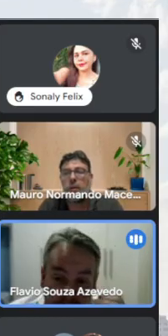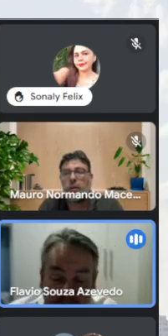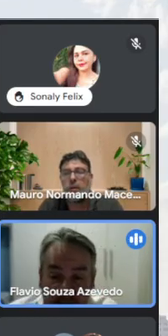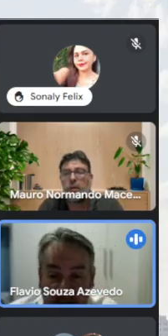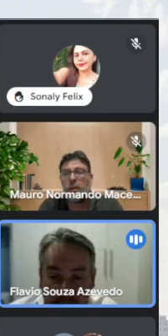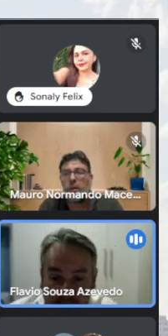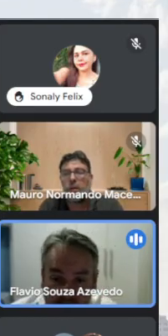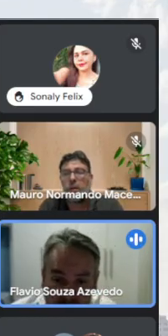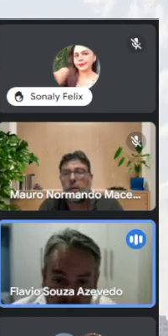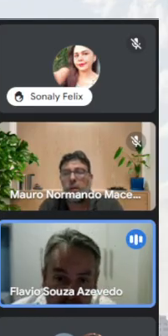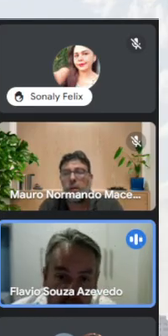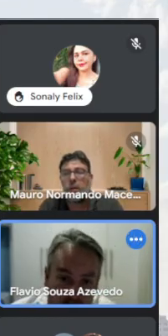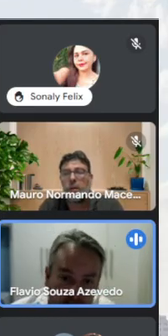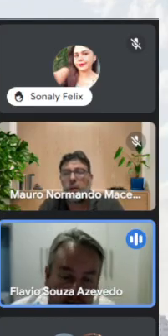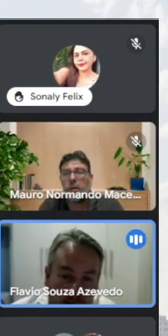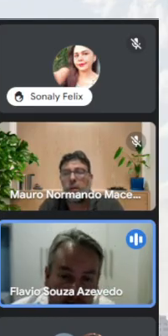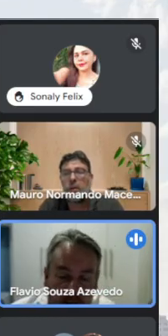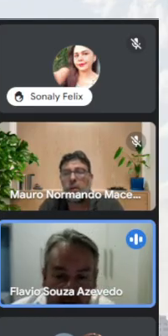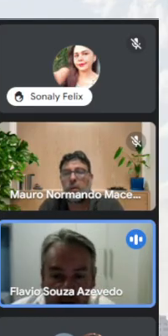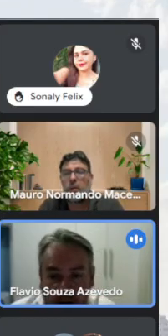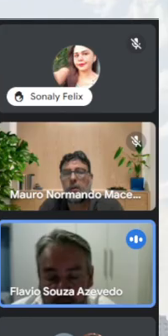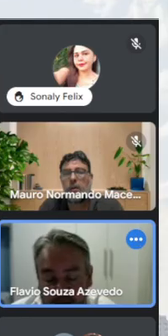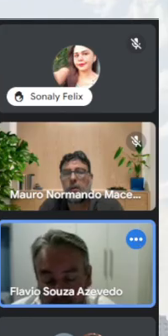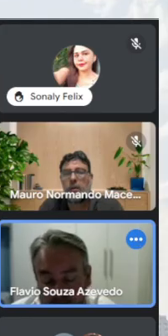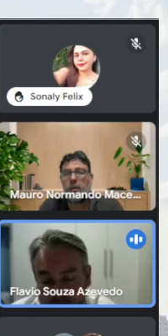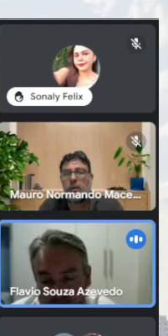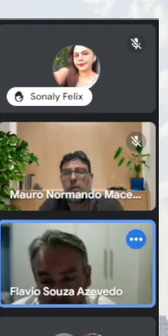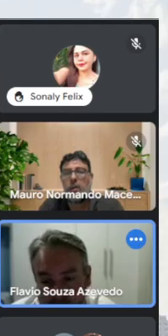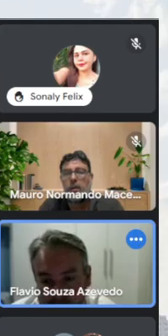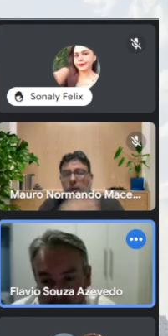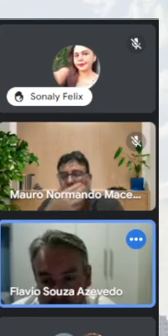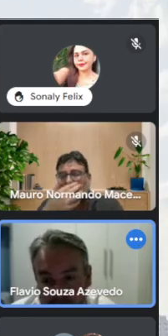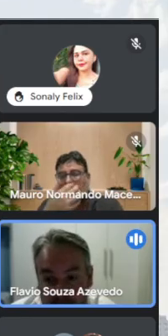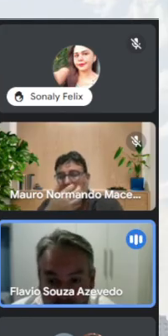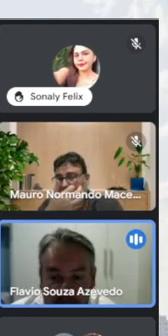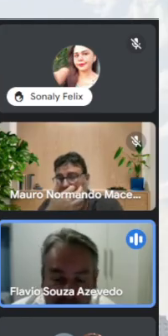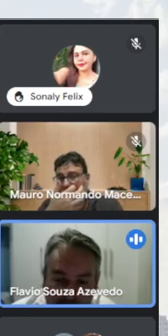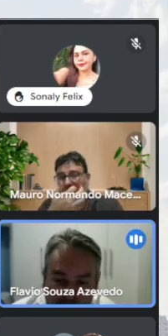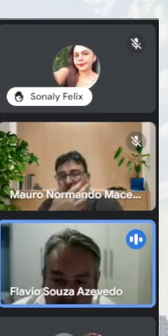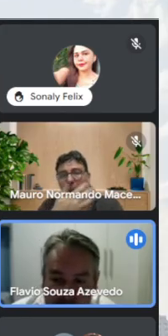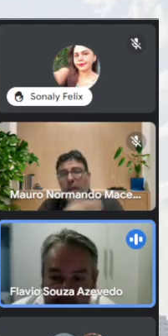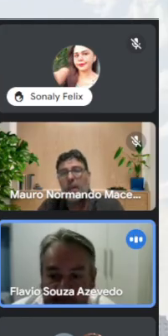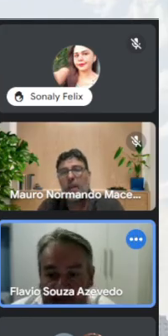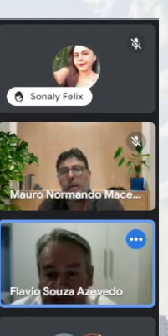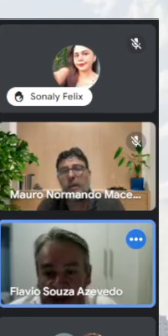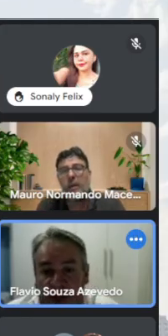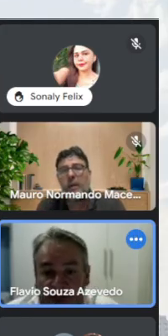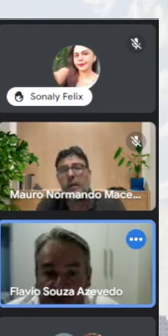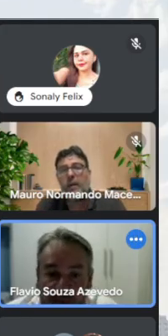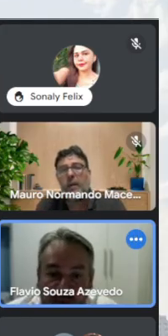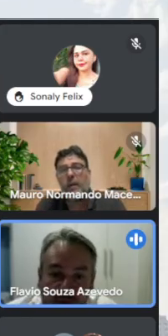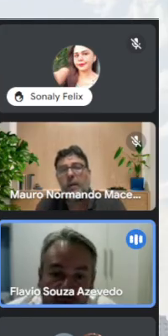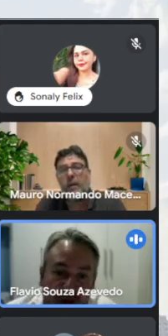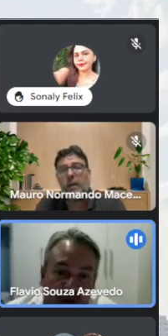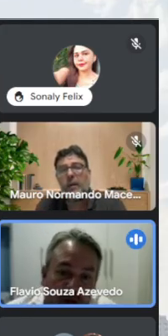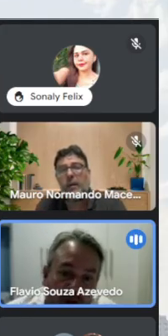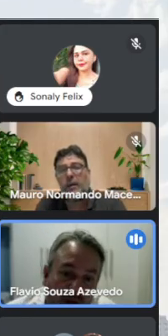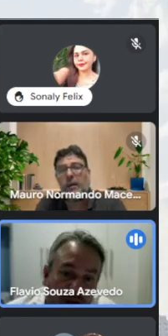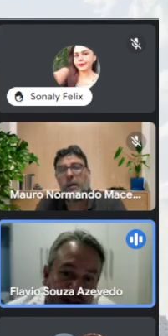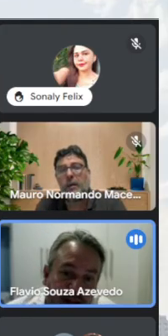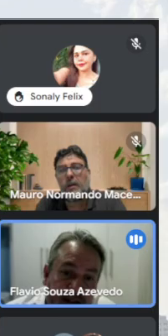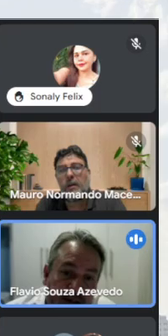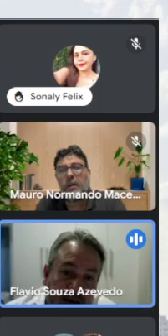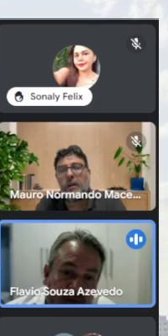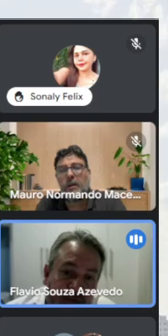Então, existem sim limitações quanto à área necessária. De outro